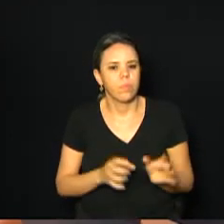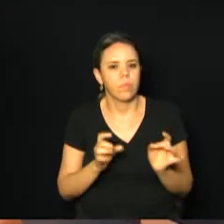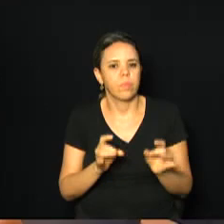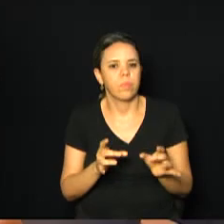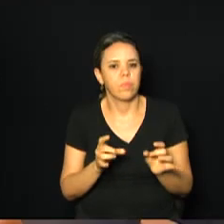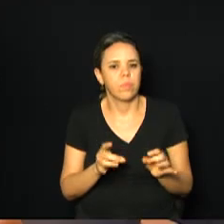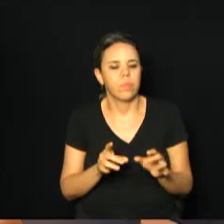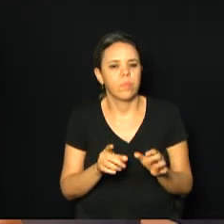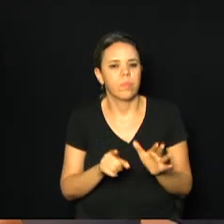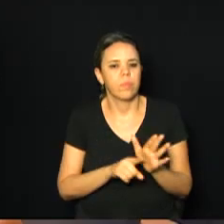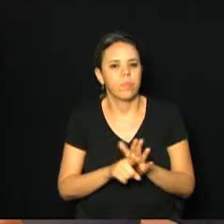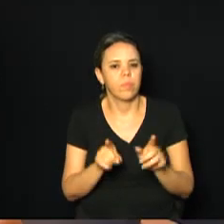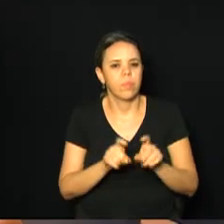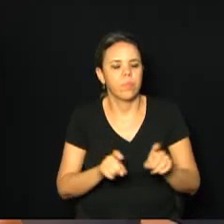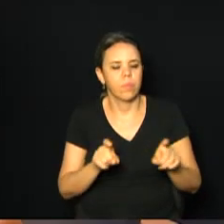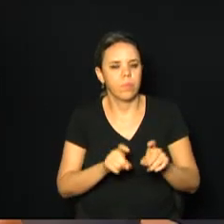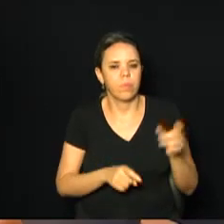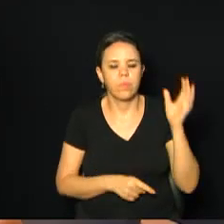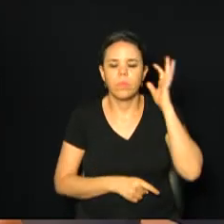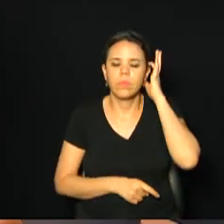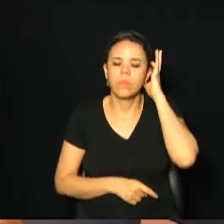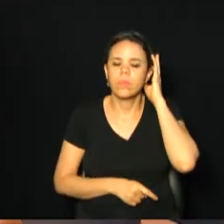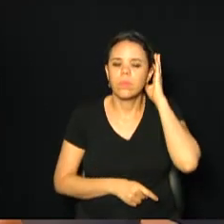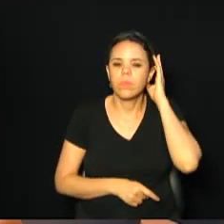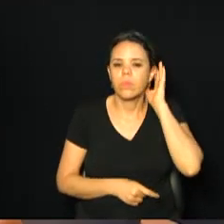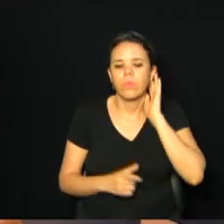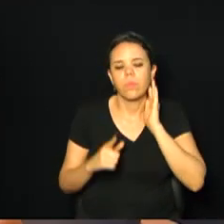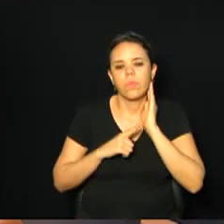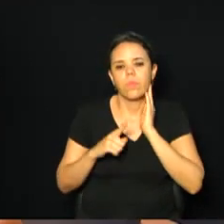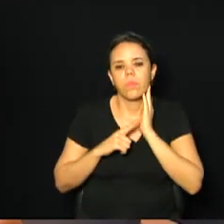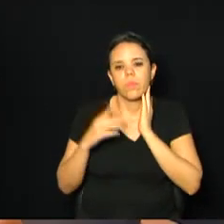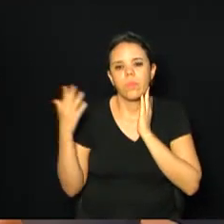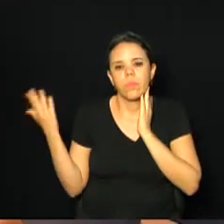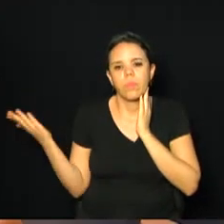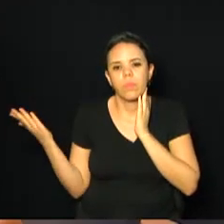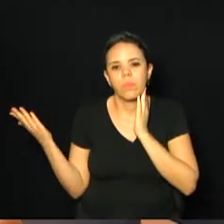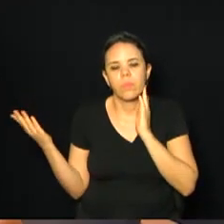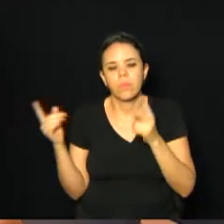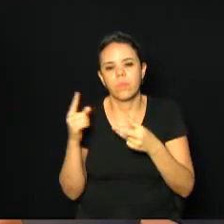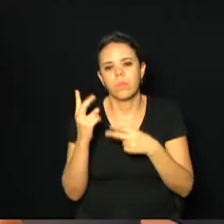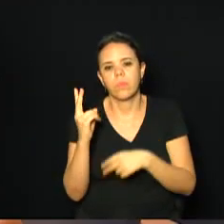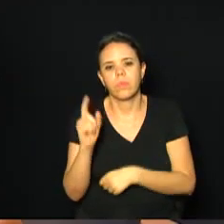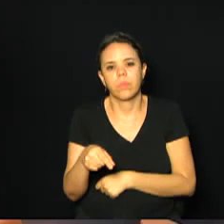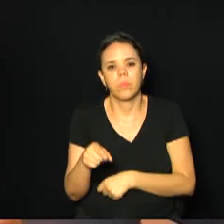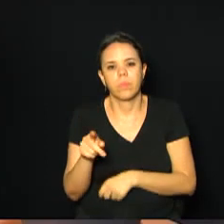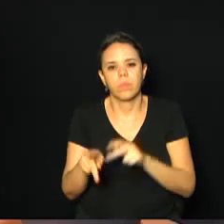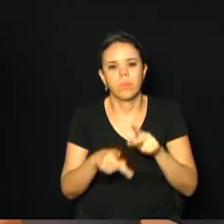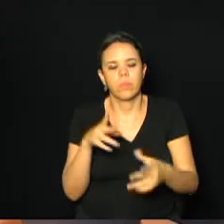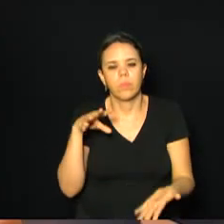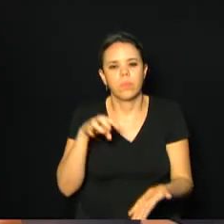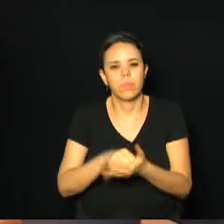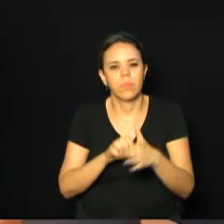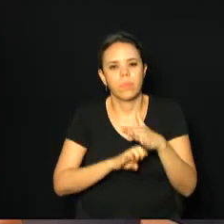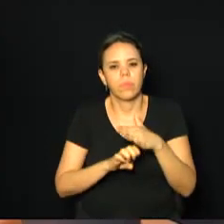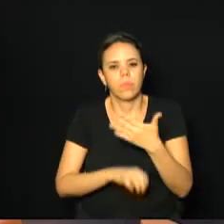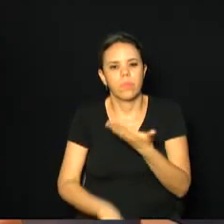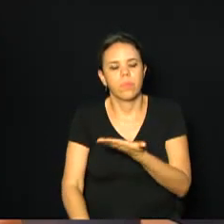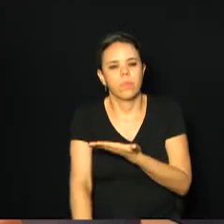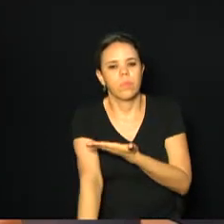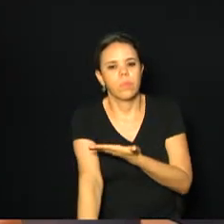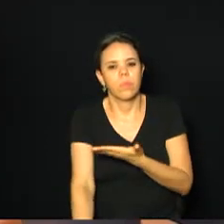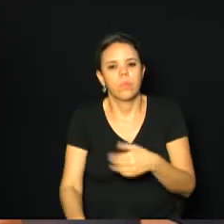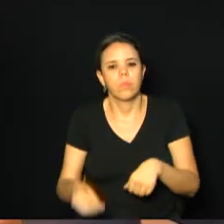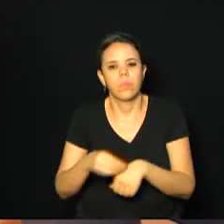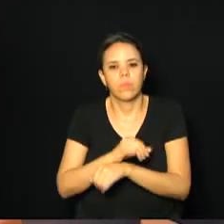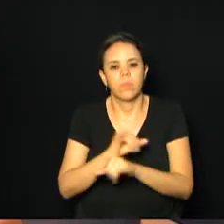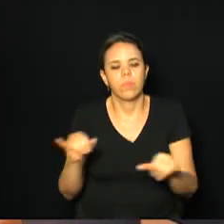é? Já houve isso daí. Olha, eu tenho 2.000 pessoas cadastradas lá na minha empresa, ó, eu vou te passar